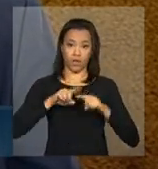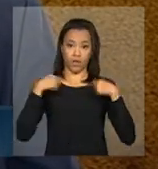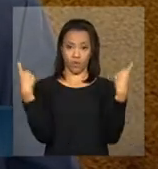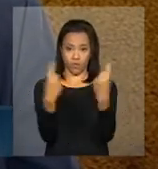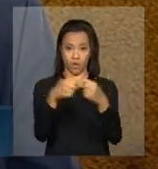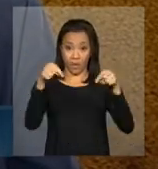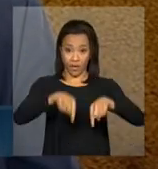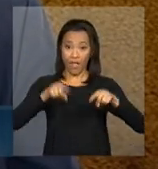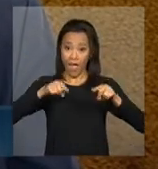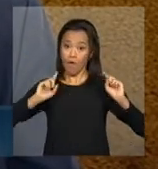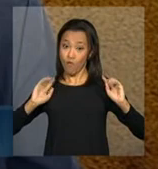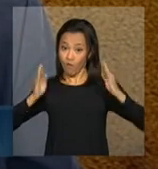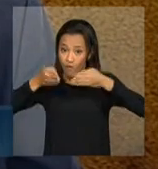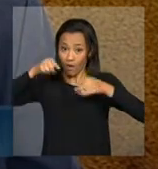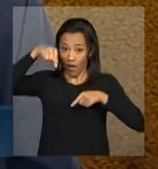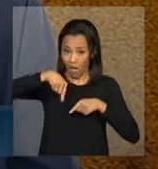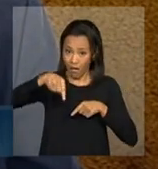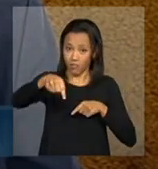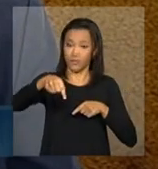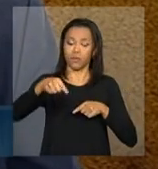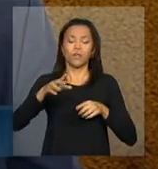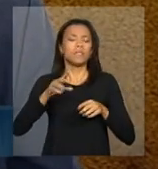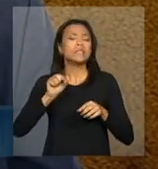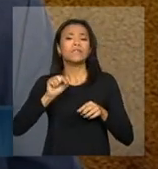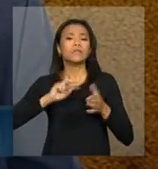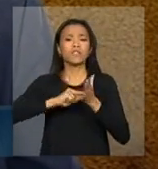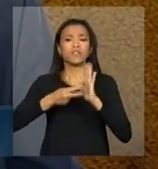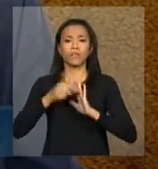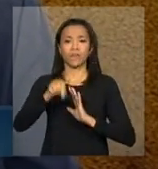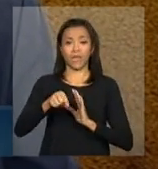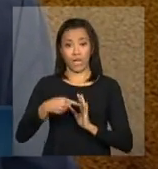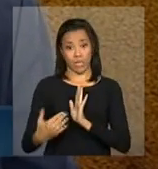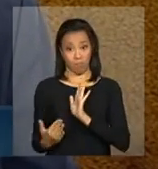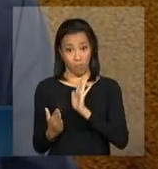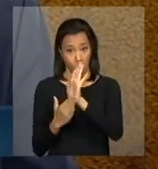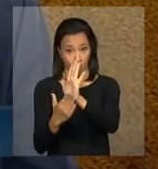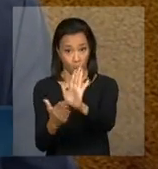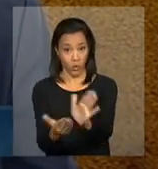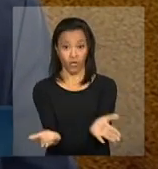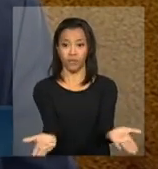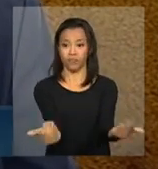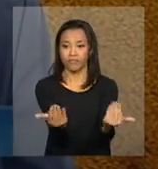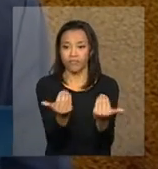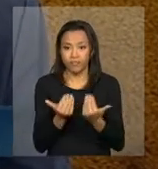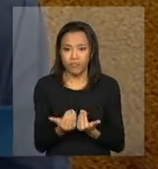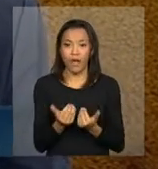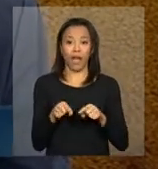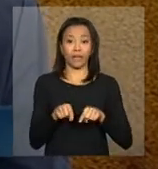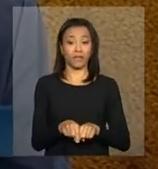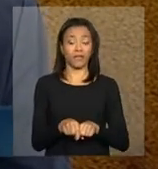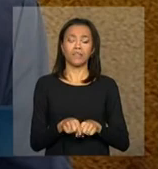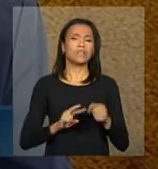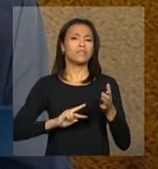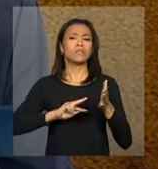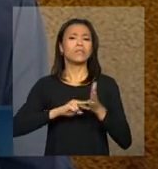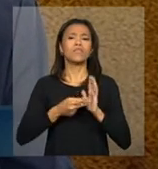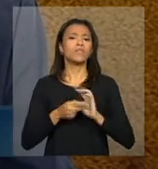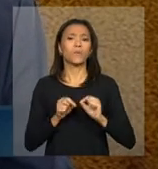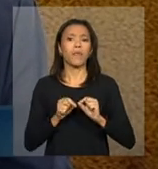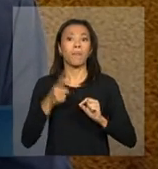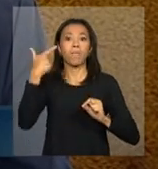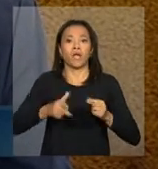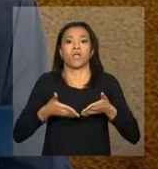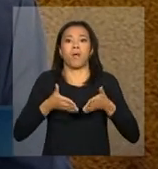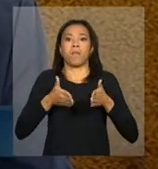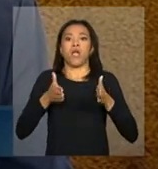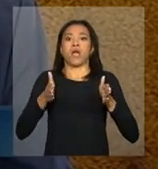esse momento, sobre essa fase. Isso significa que as propostas que forem levantadas aqui não significam